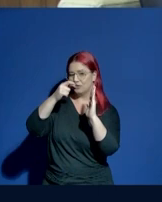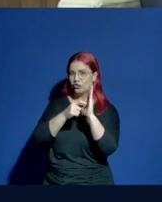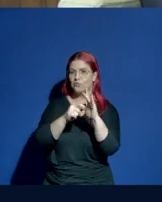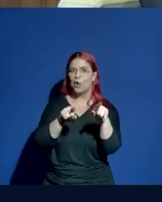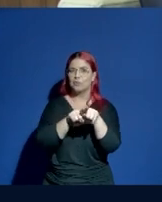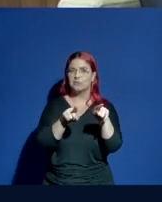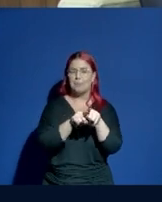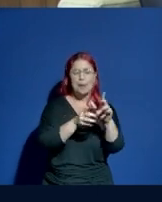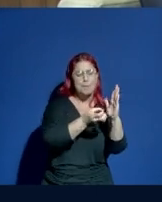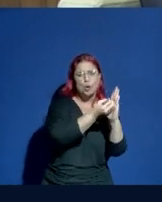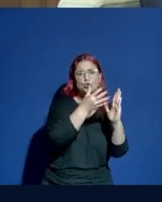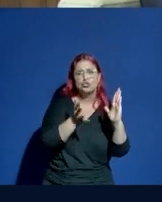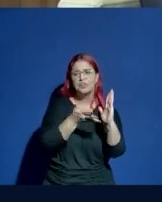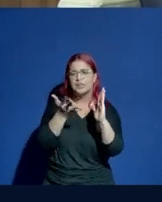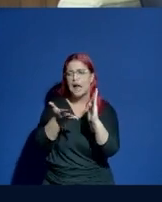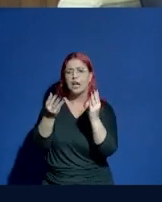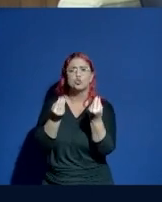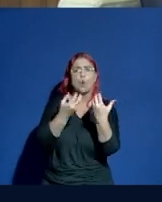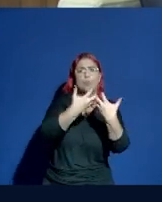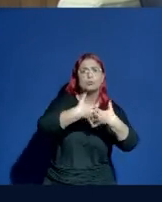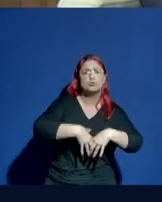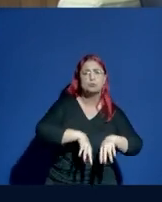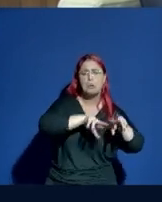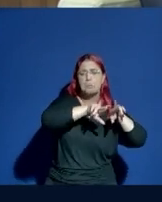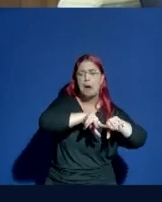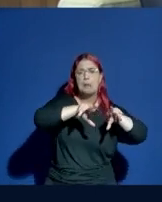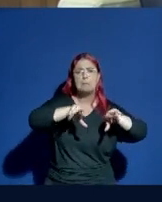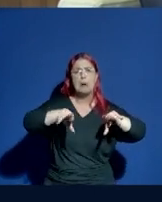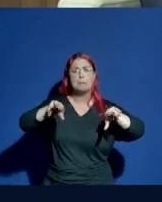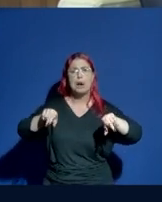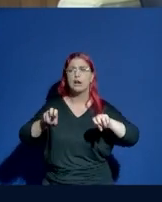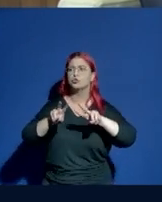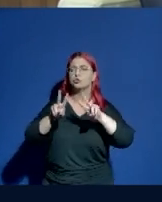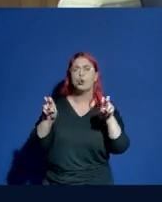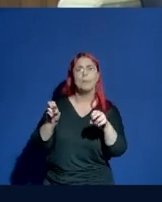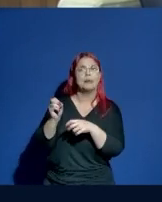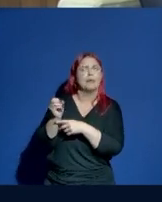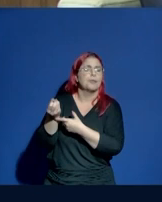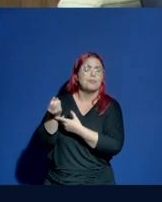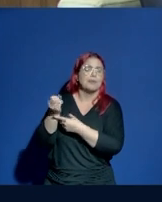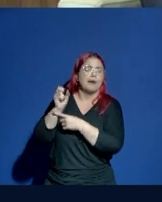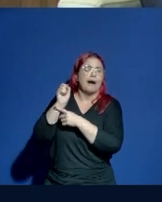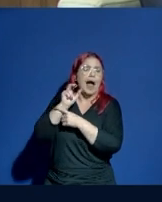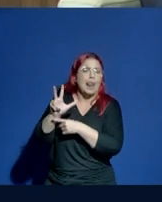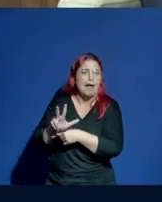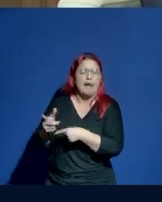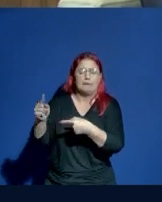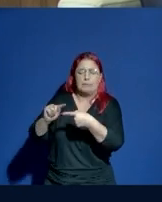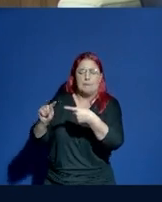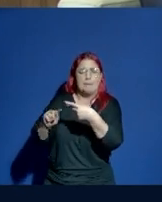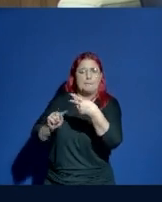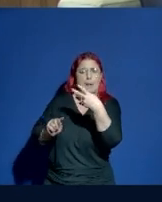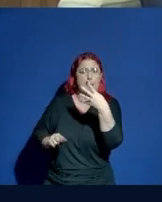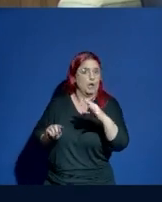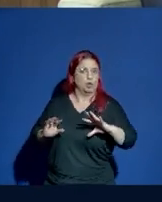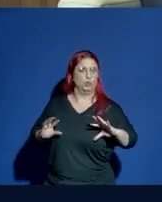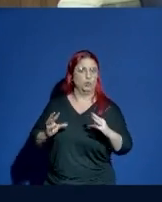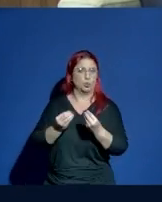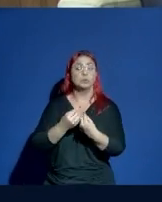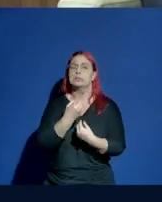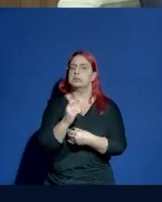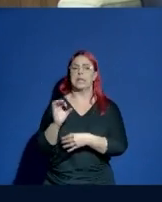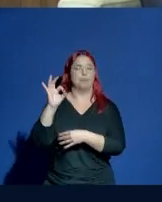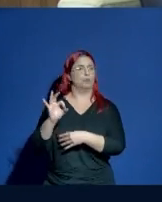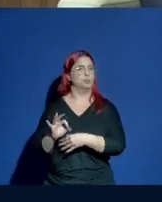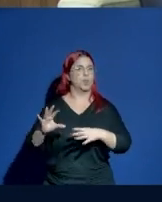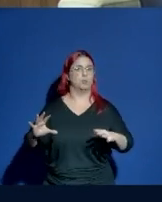a gestão de produtividade de funcionamento de alertas e assim 100%